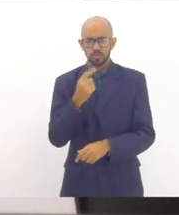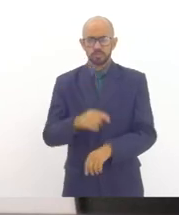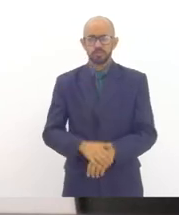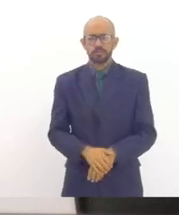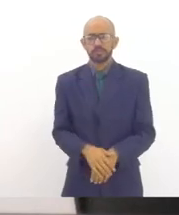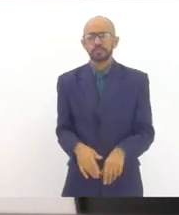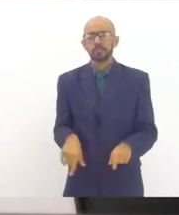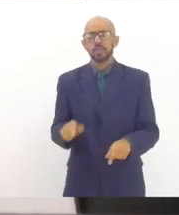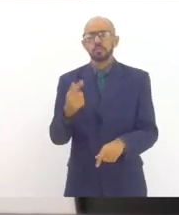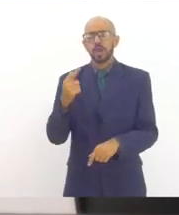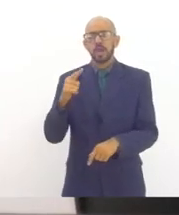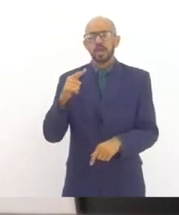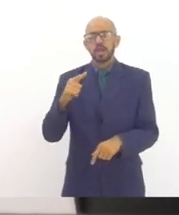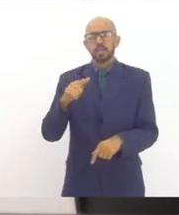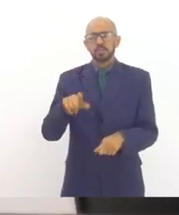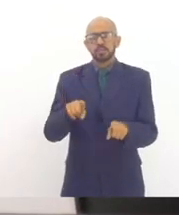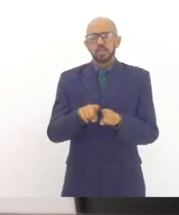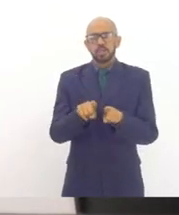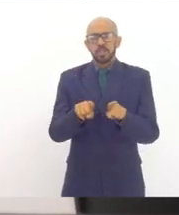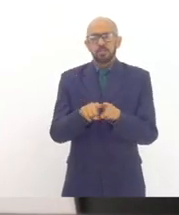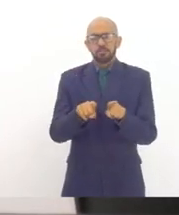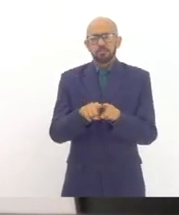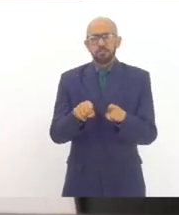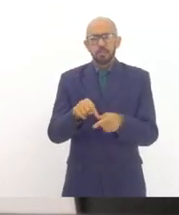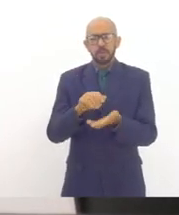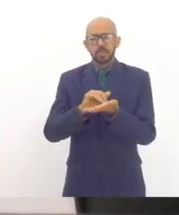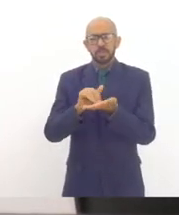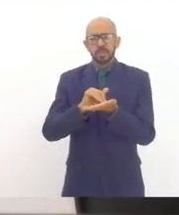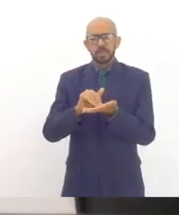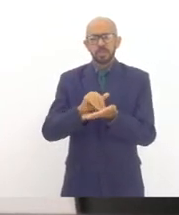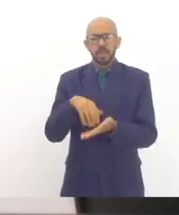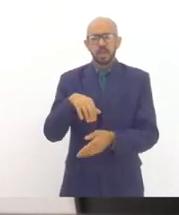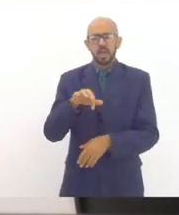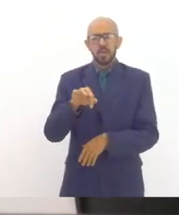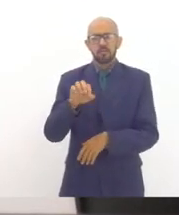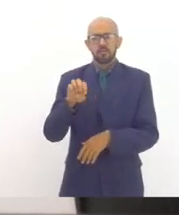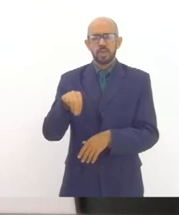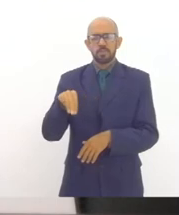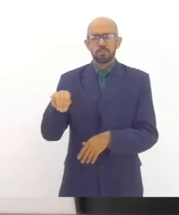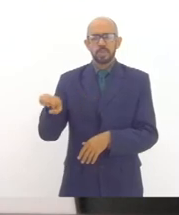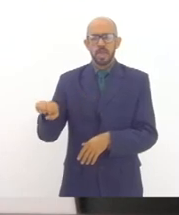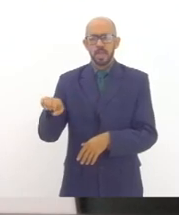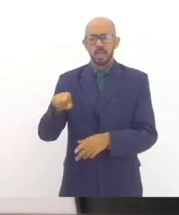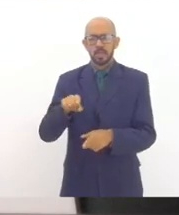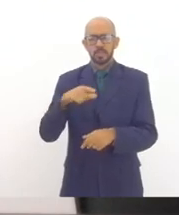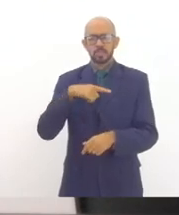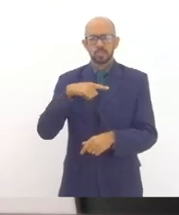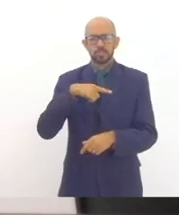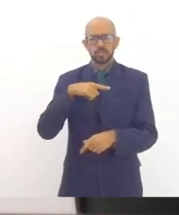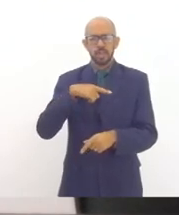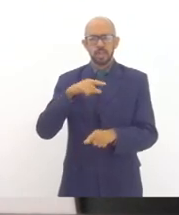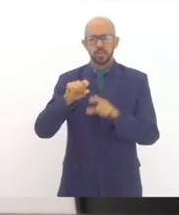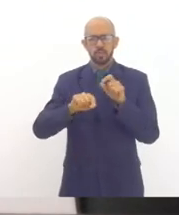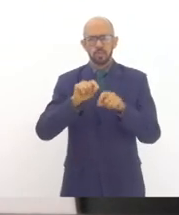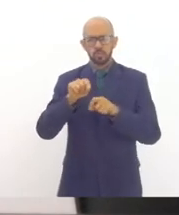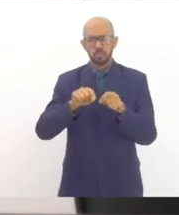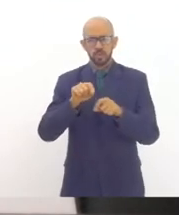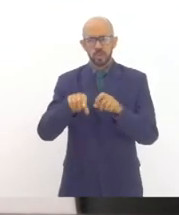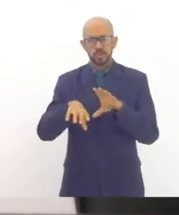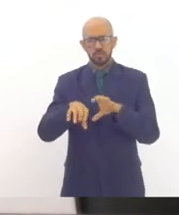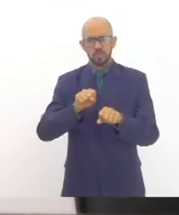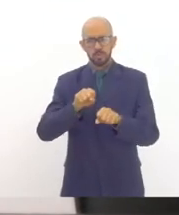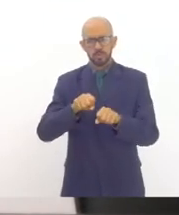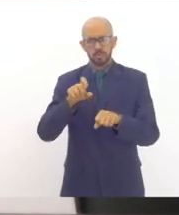Da garantia pela Secretaria, pela FME, nós prezamos para essa garantia da formação dos